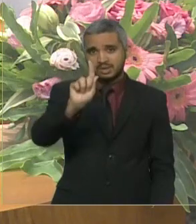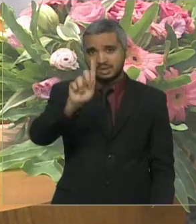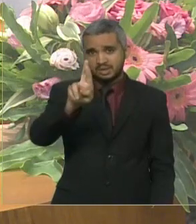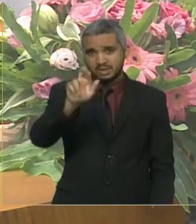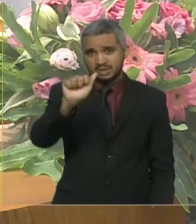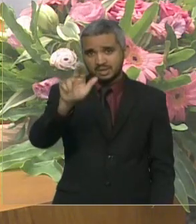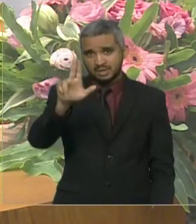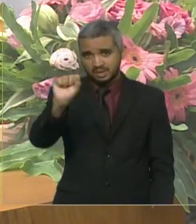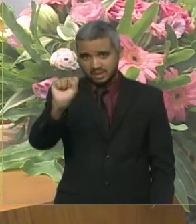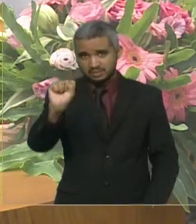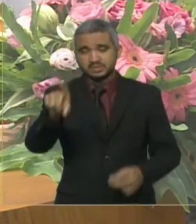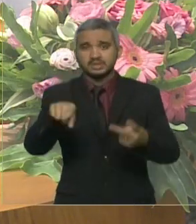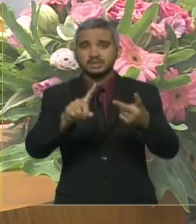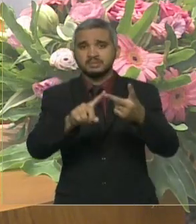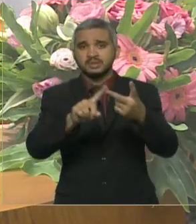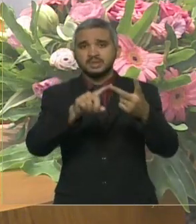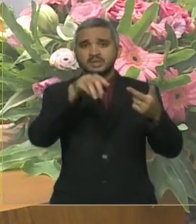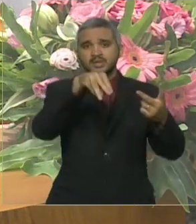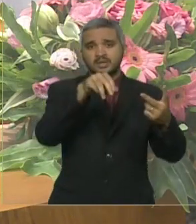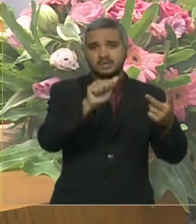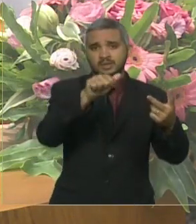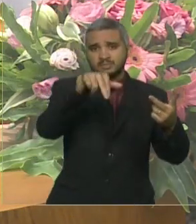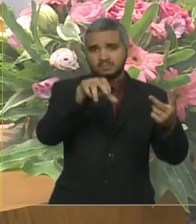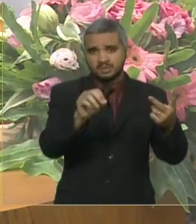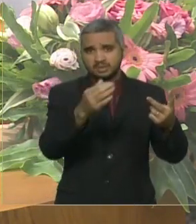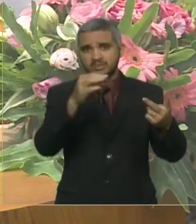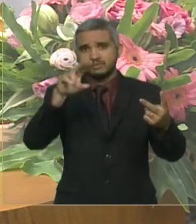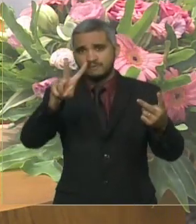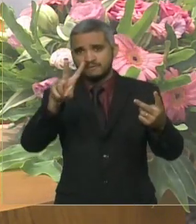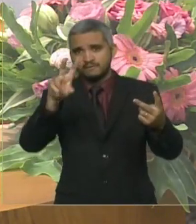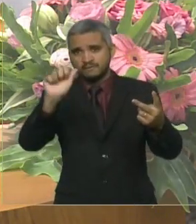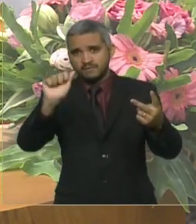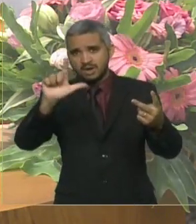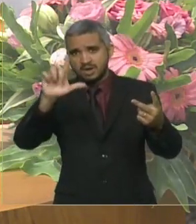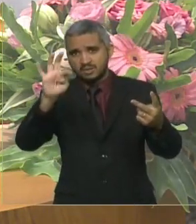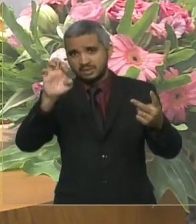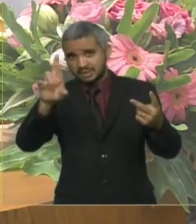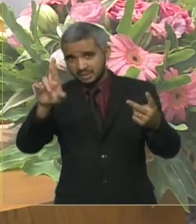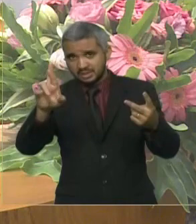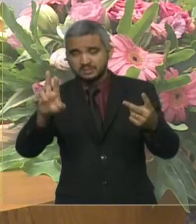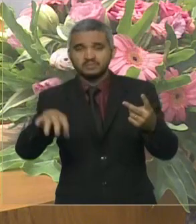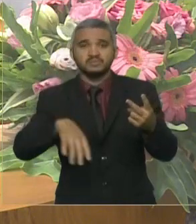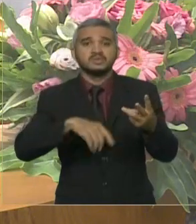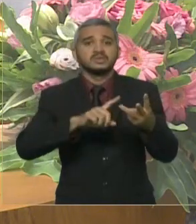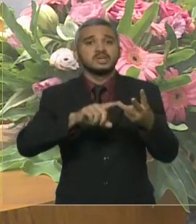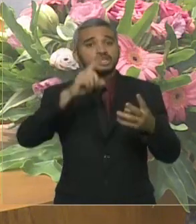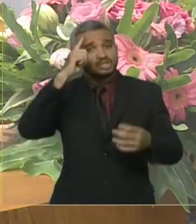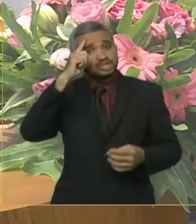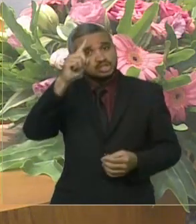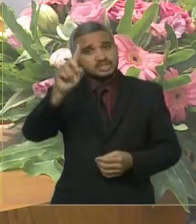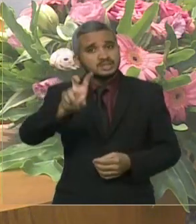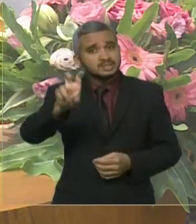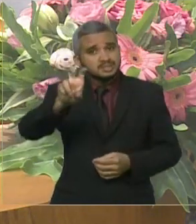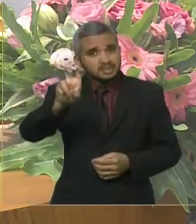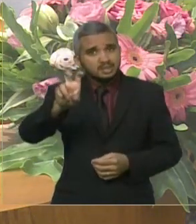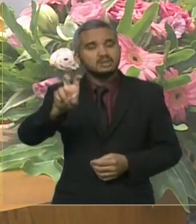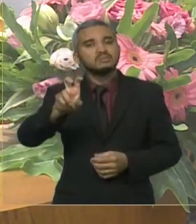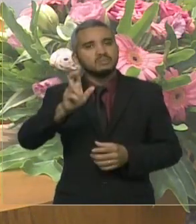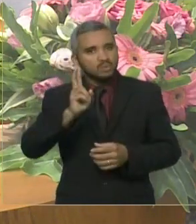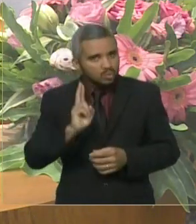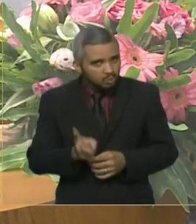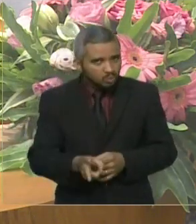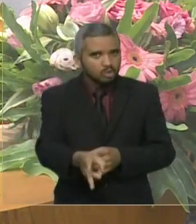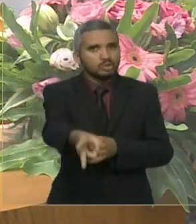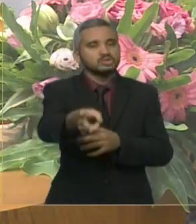Mano Walter. Dia 5, senhor presidente, continua as festas de inauguração aonde nós